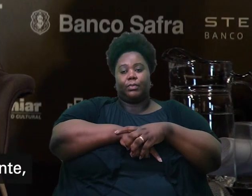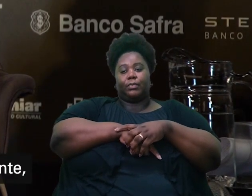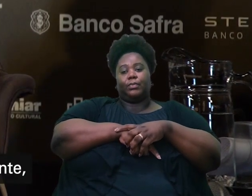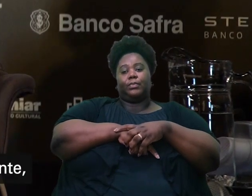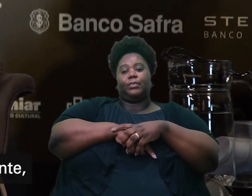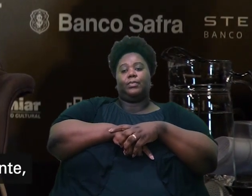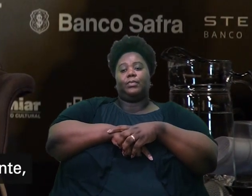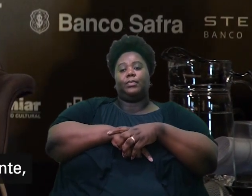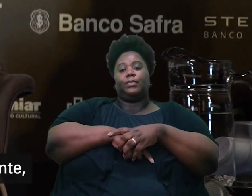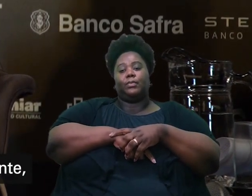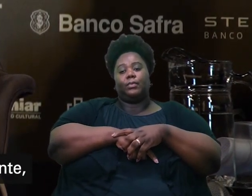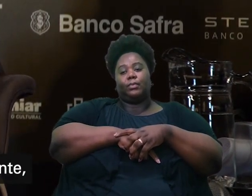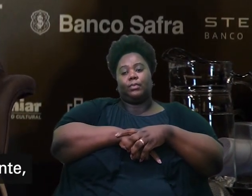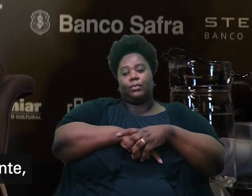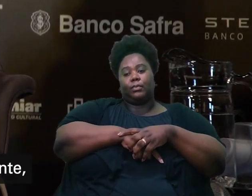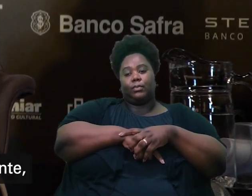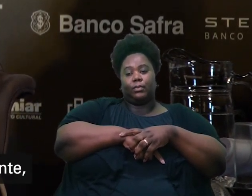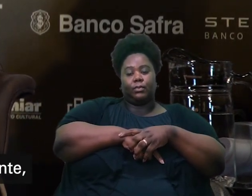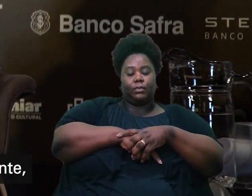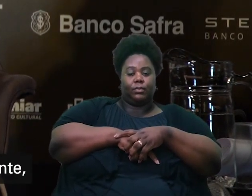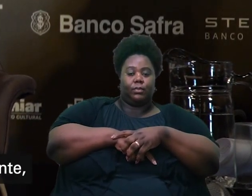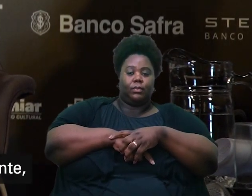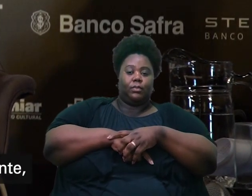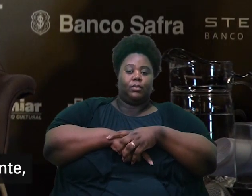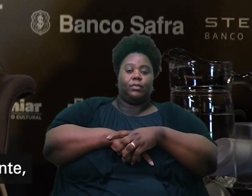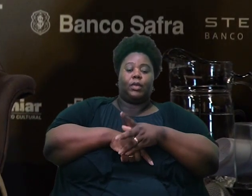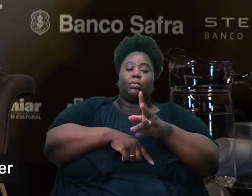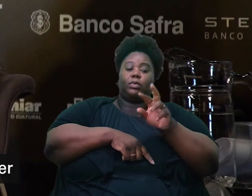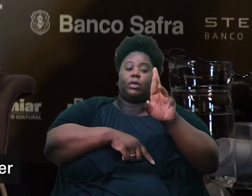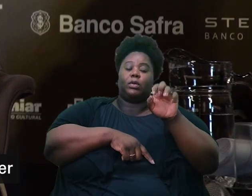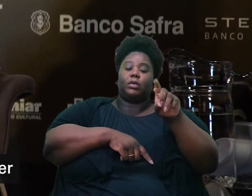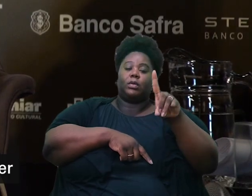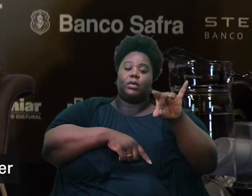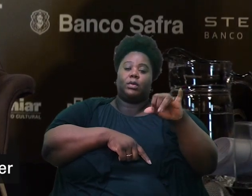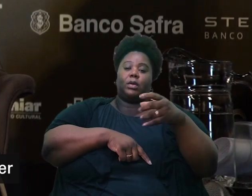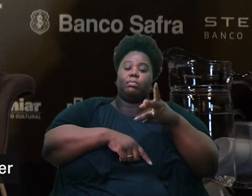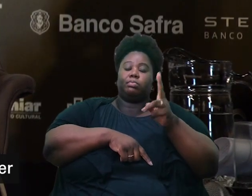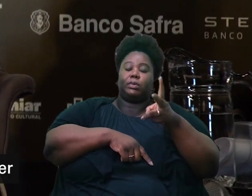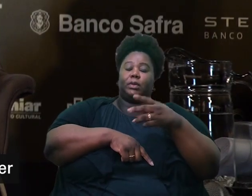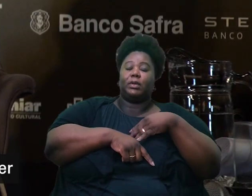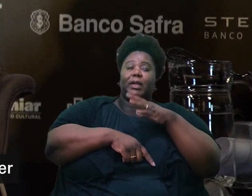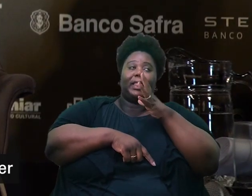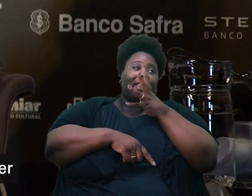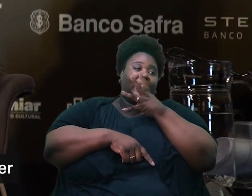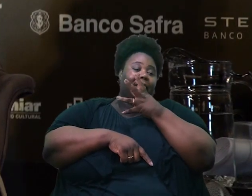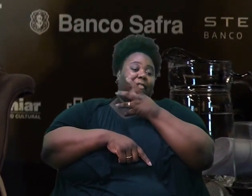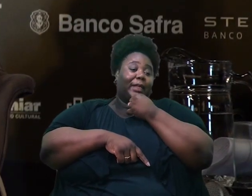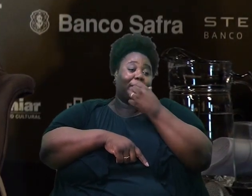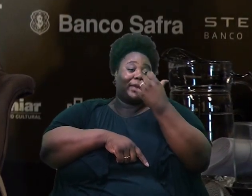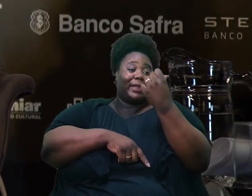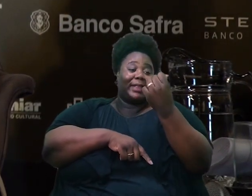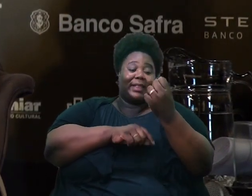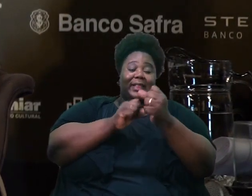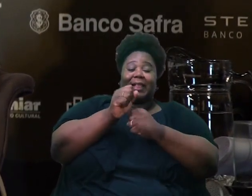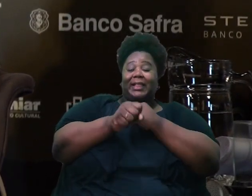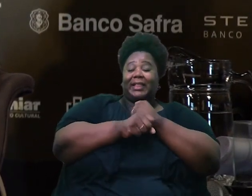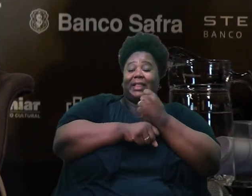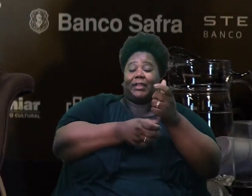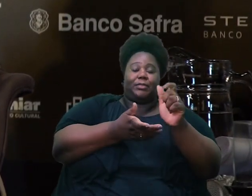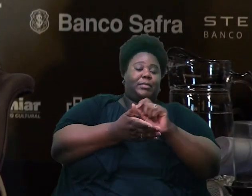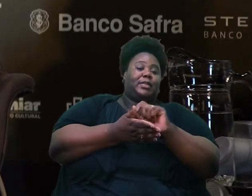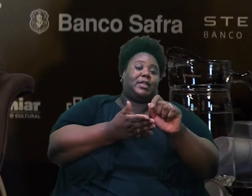Olha, mesmo sendo do reinado, gente, eu demorei 6 anos para escrever Afrografias da